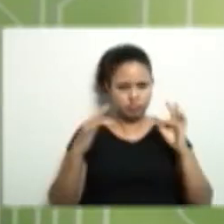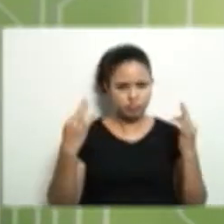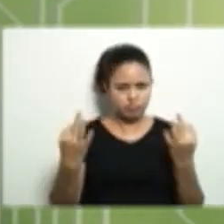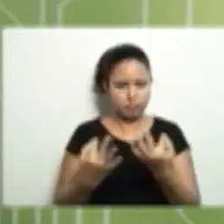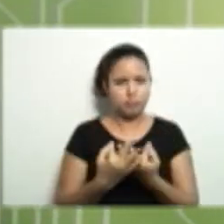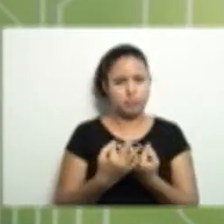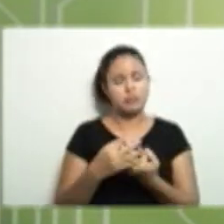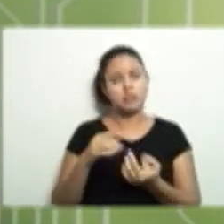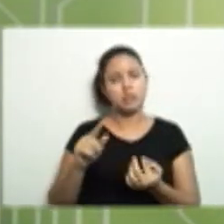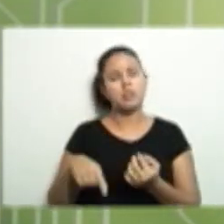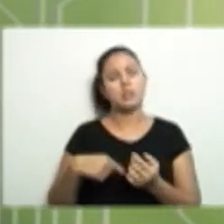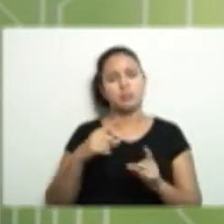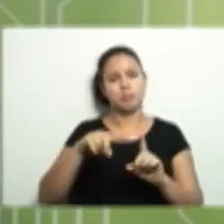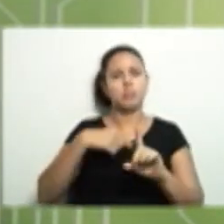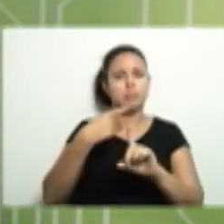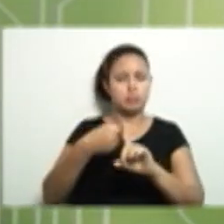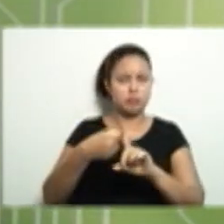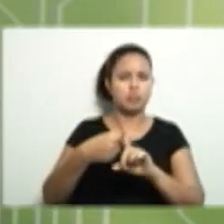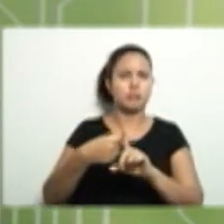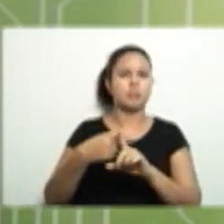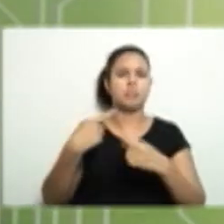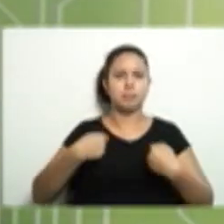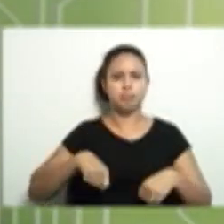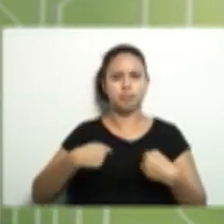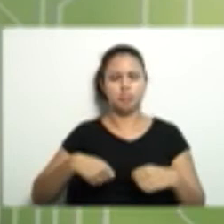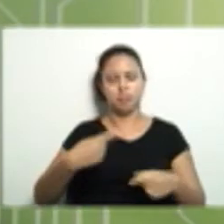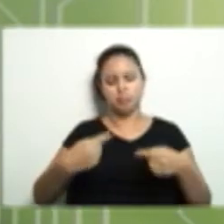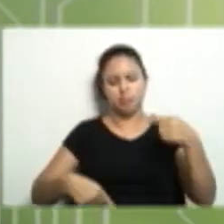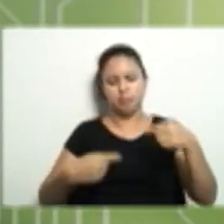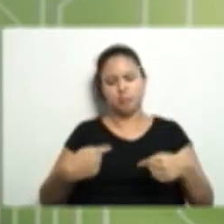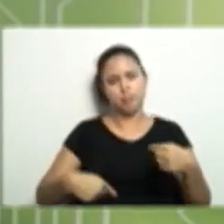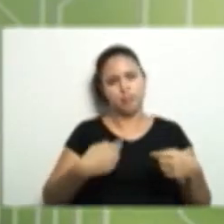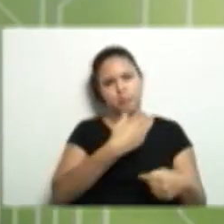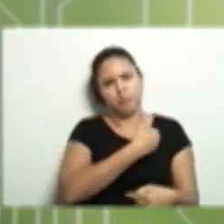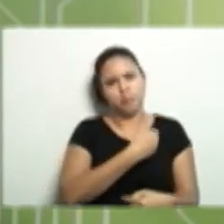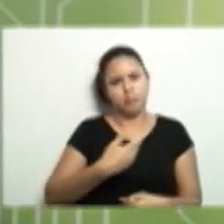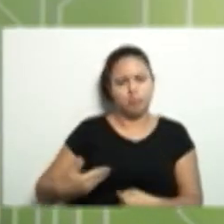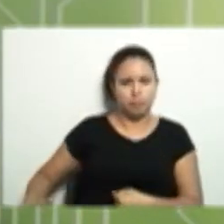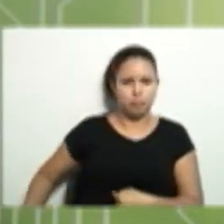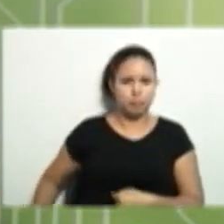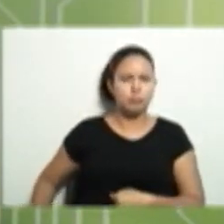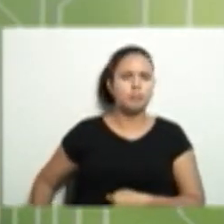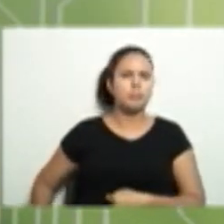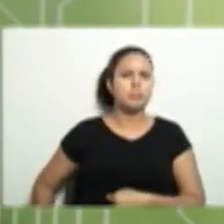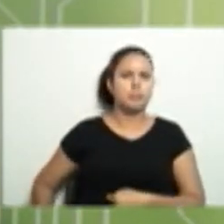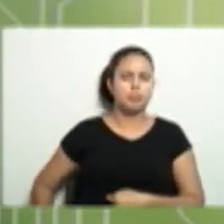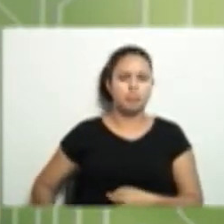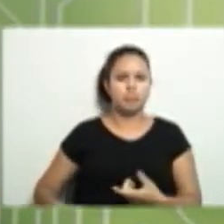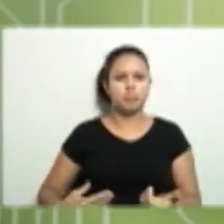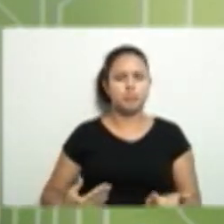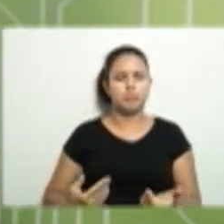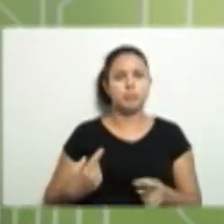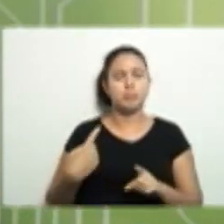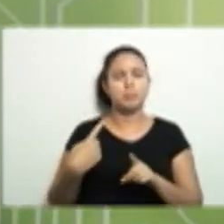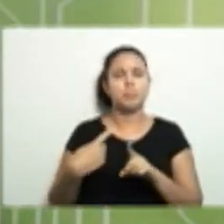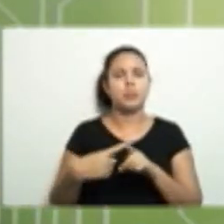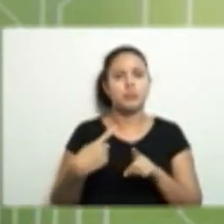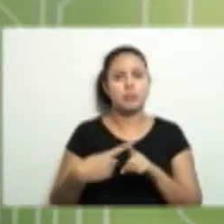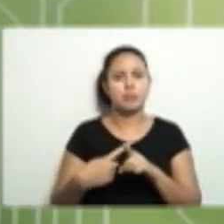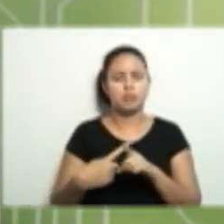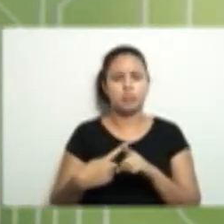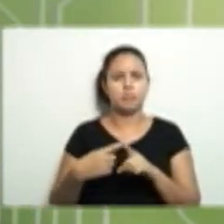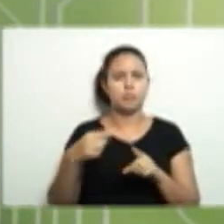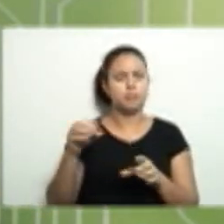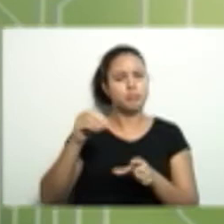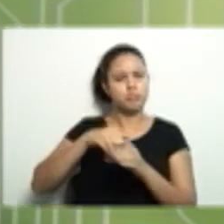muito positivo como política pública, porque a pessoa ali naquele ambiente rural, ela está cercada por um ambiente onde ela está em mais segurança alimentícia, ela